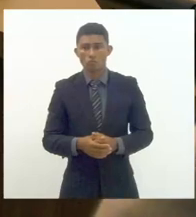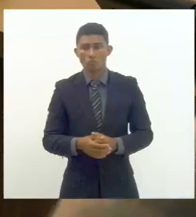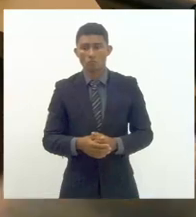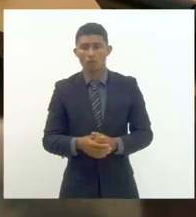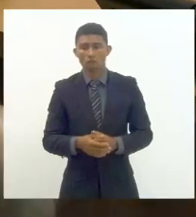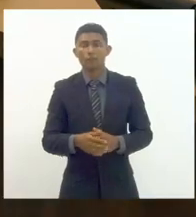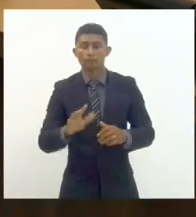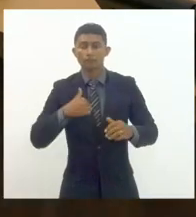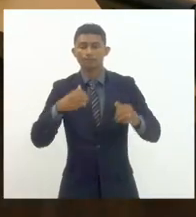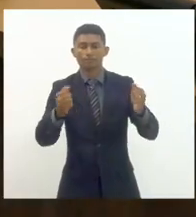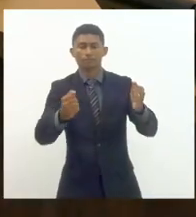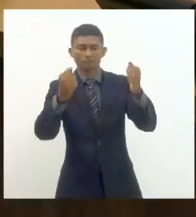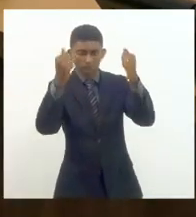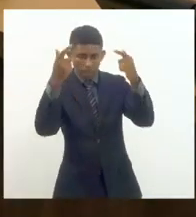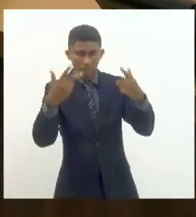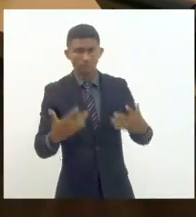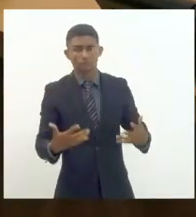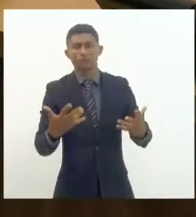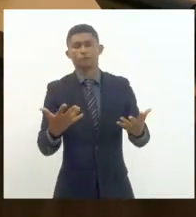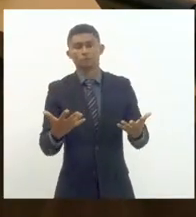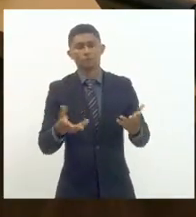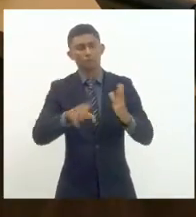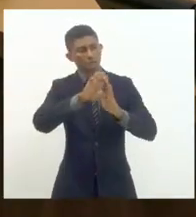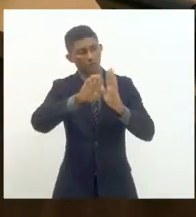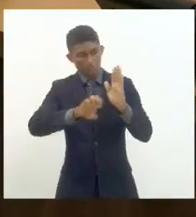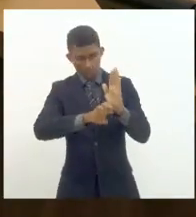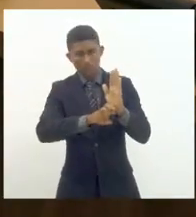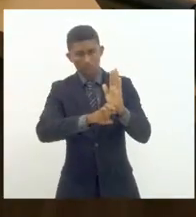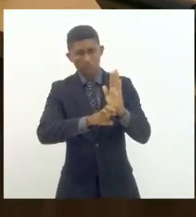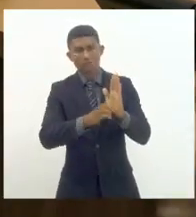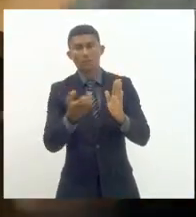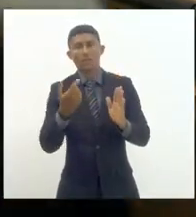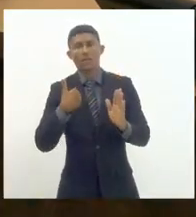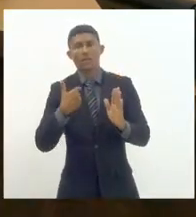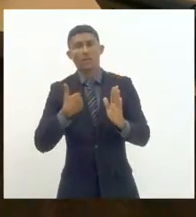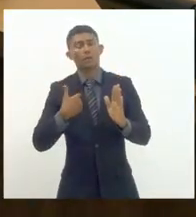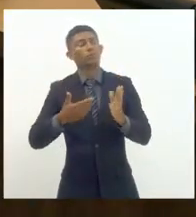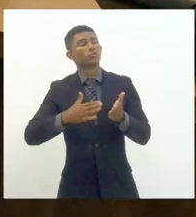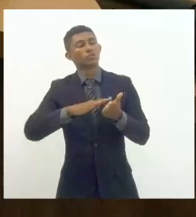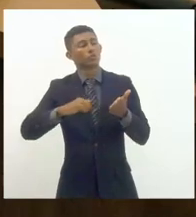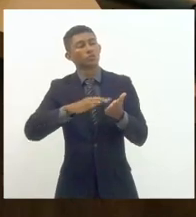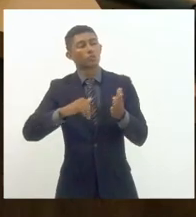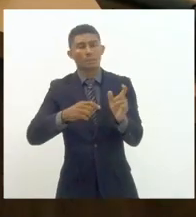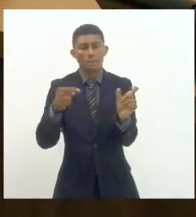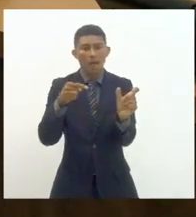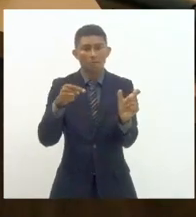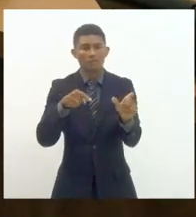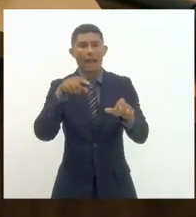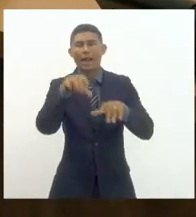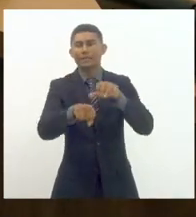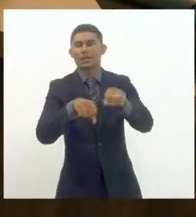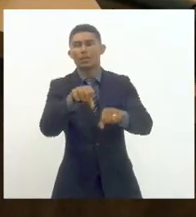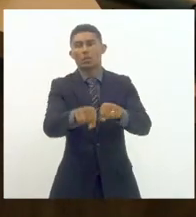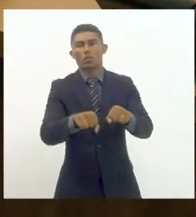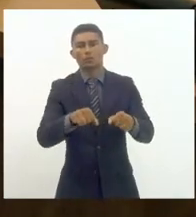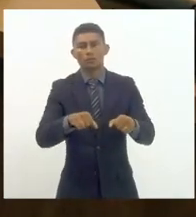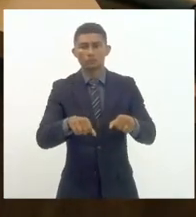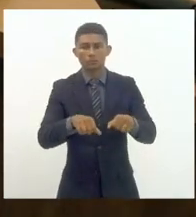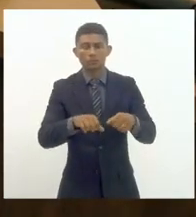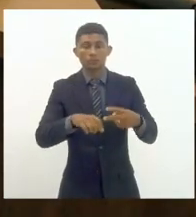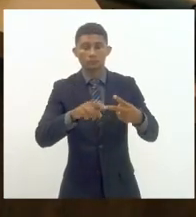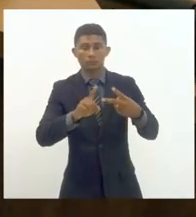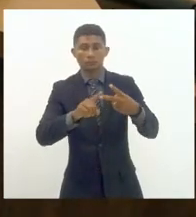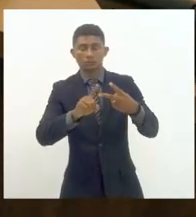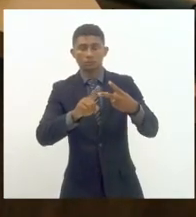deixa eu te explicar. Duvidando de vossa excelência... Nas emendas originais, eu tirei caçador, tirei